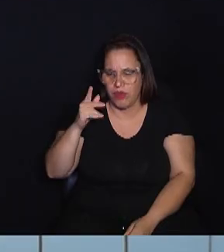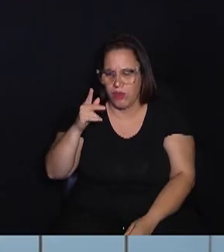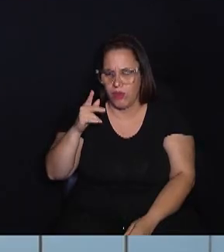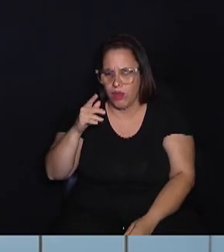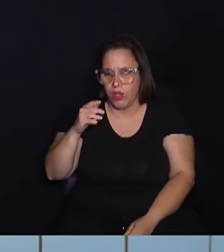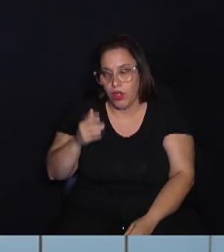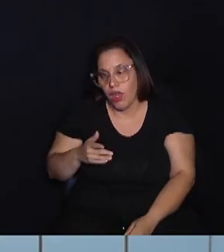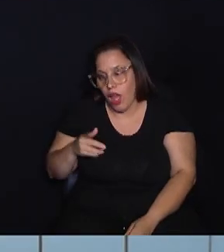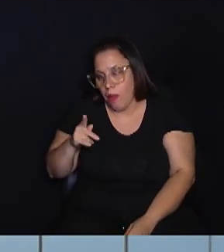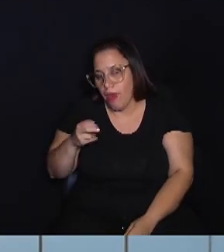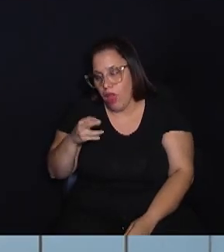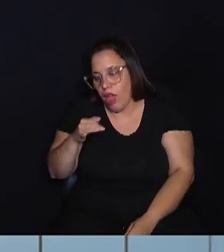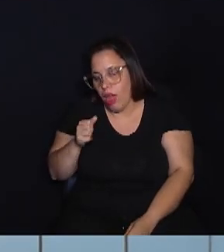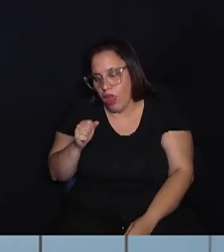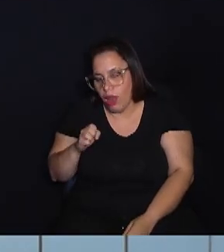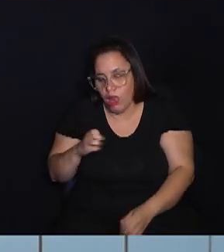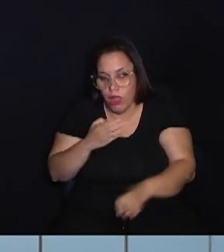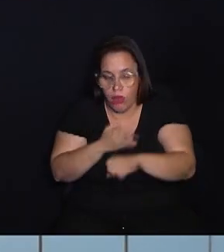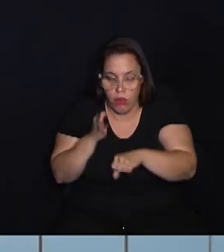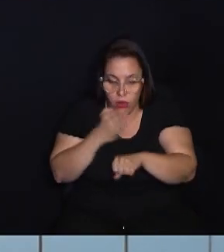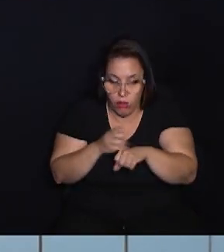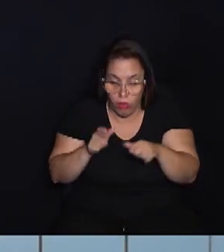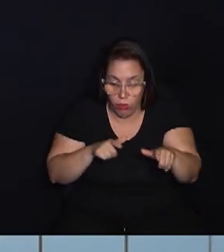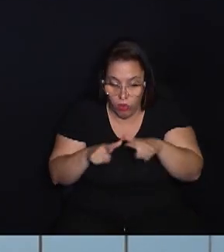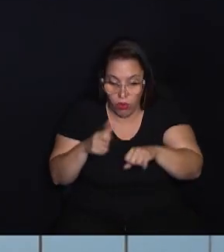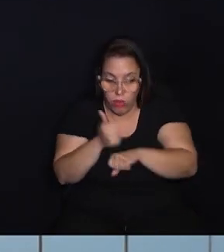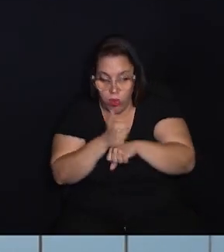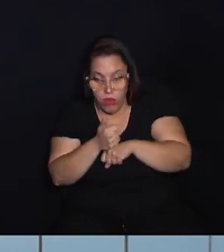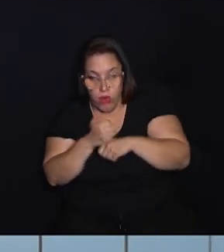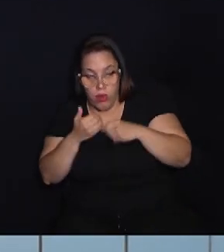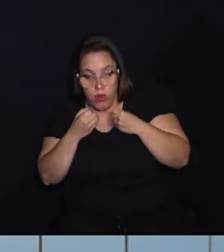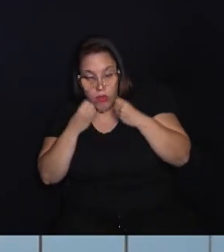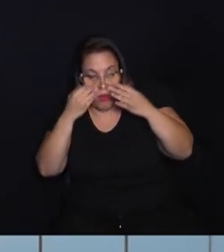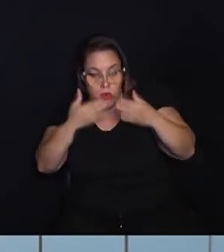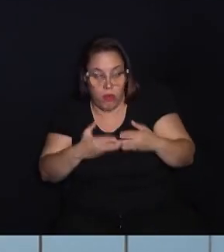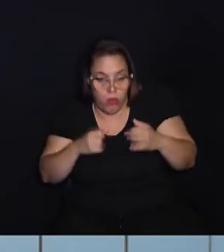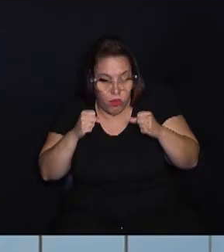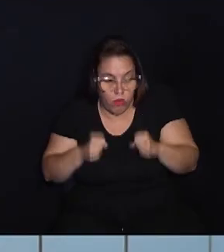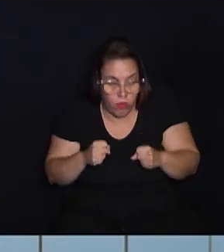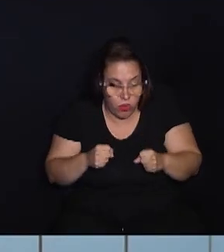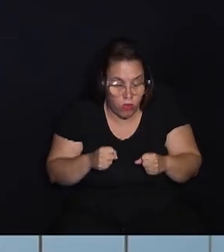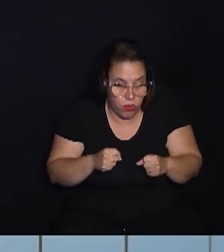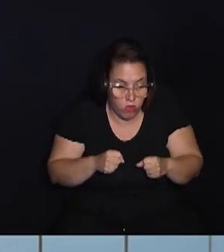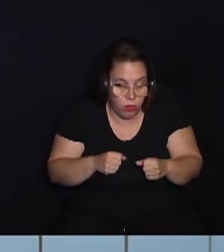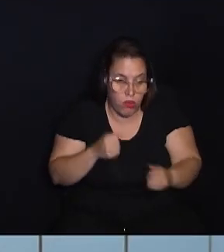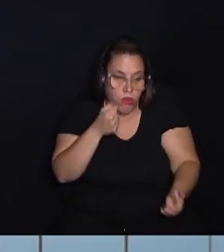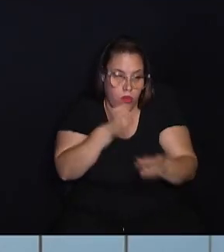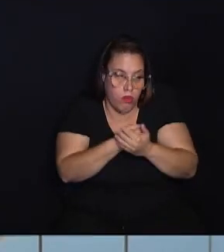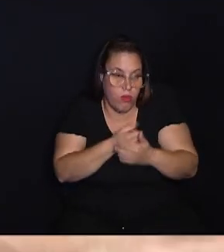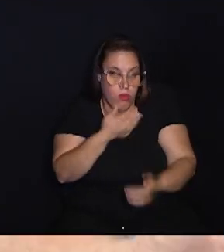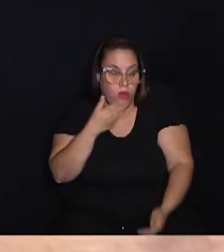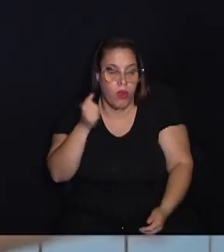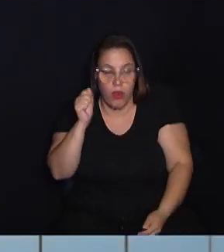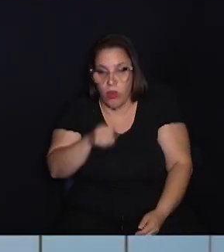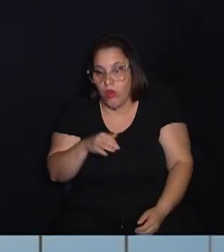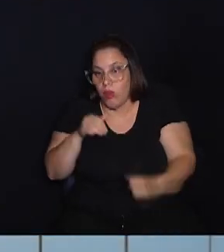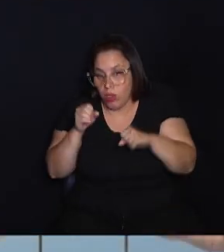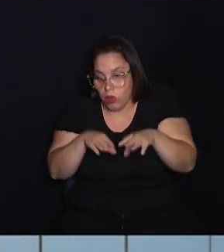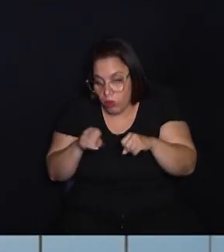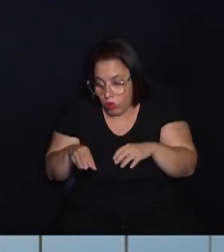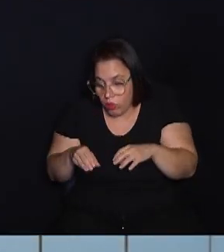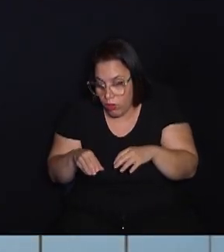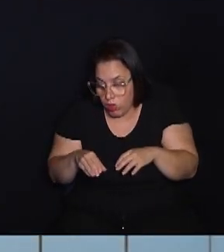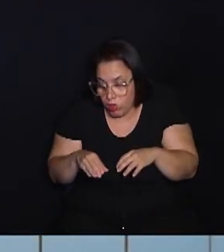É preparar os profissionais para que eles possam, capacitar os profissionais para que eles possam cumprir um melhor papel, seja na educação, seja